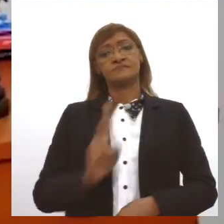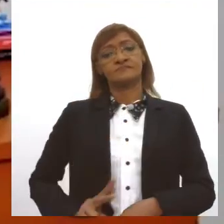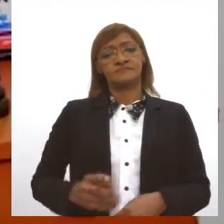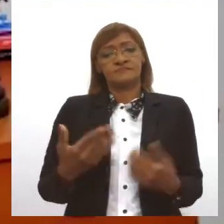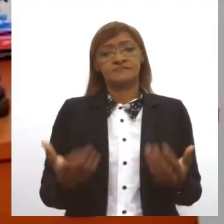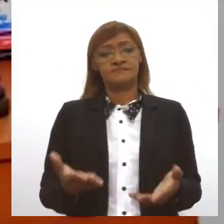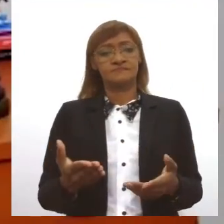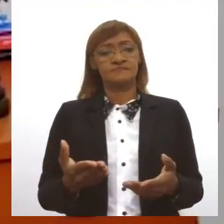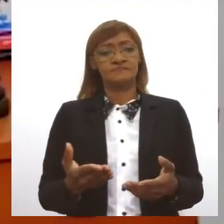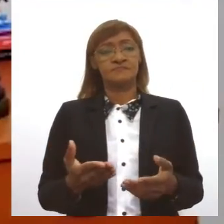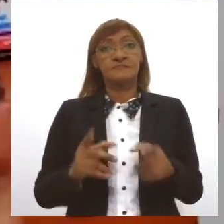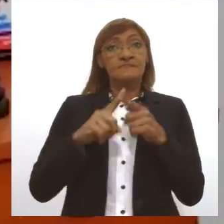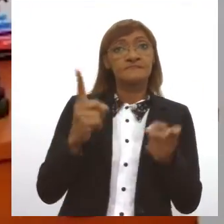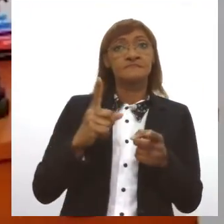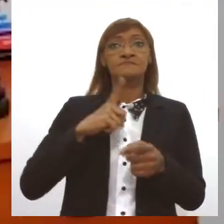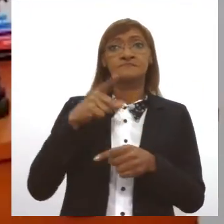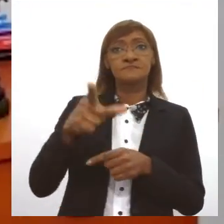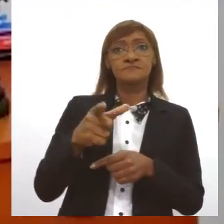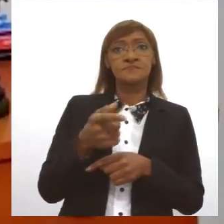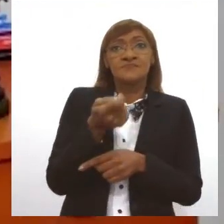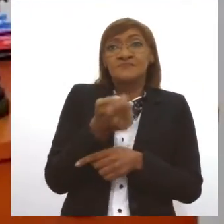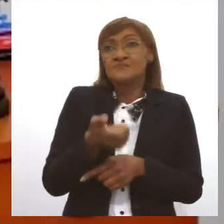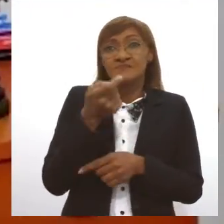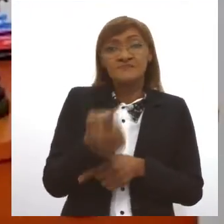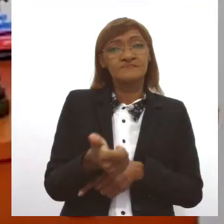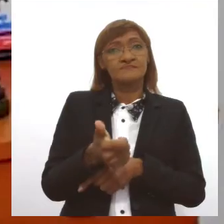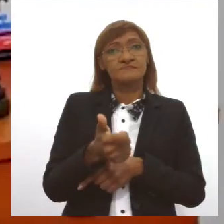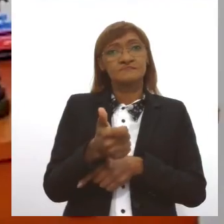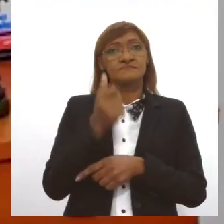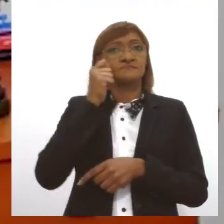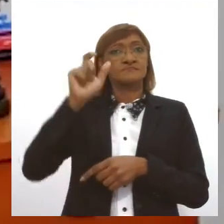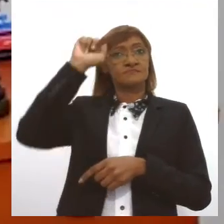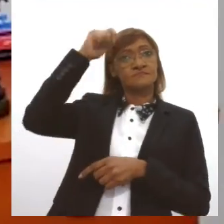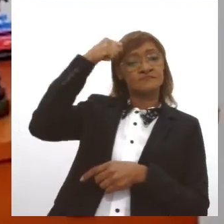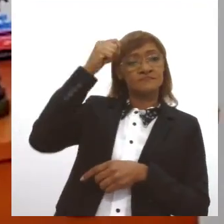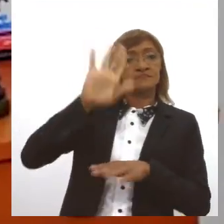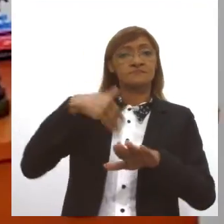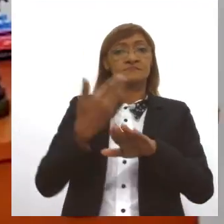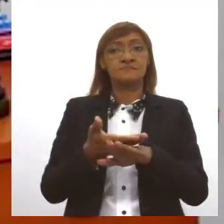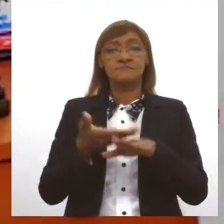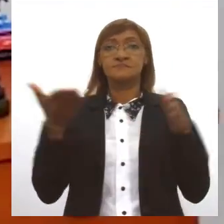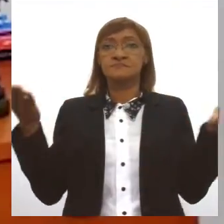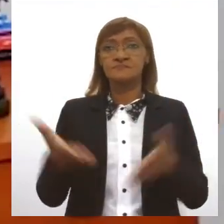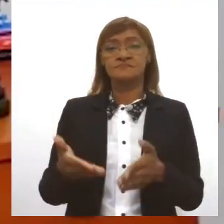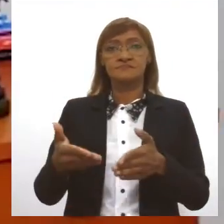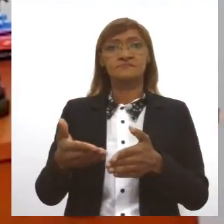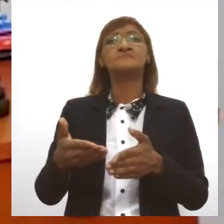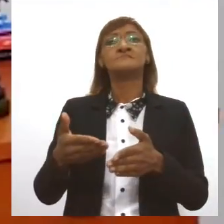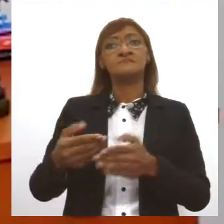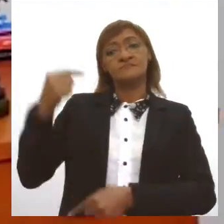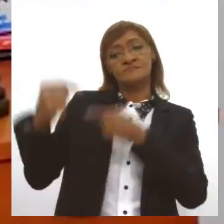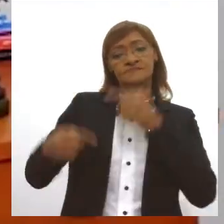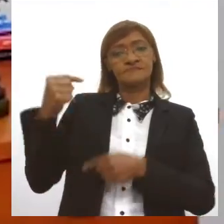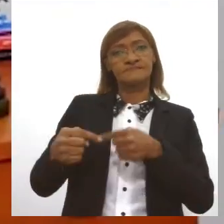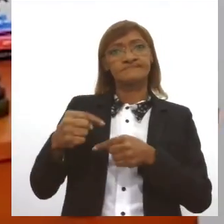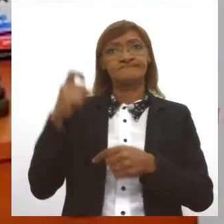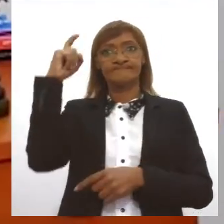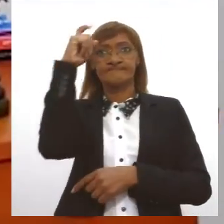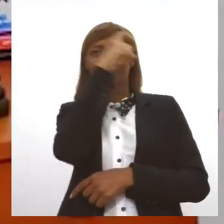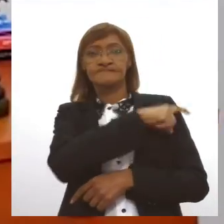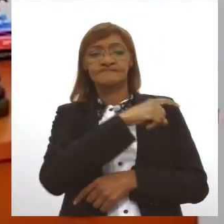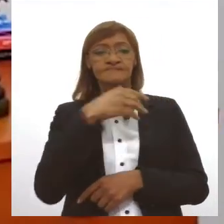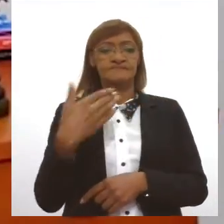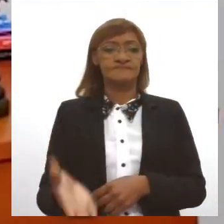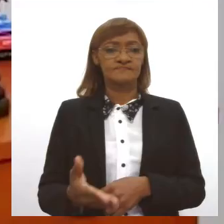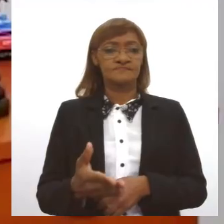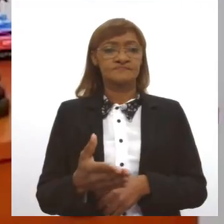tem, raramente nós vemos uma mulher negra. Então, a política ainda é um ambiente hostil para a mulher, ainda é visto como